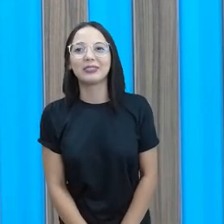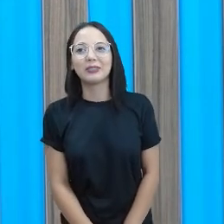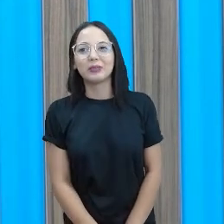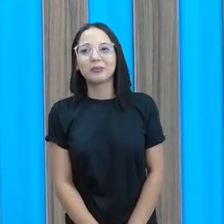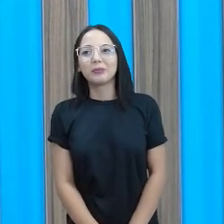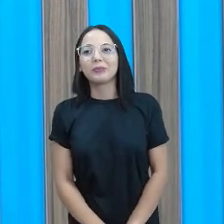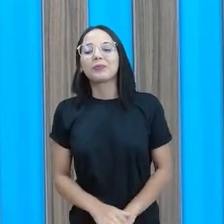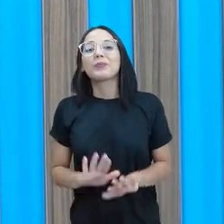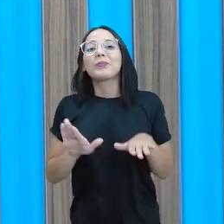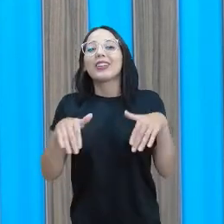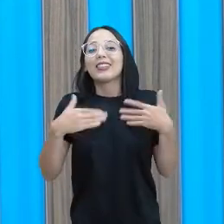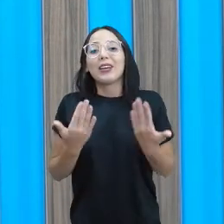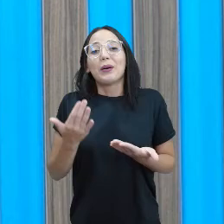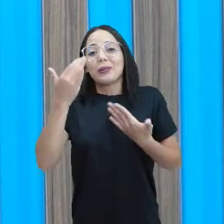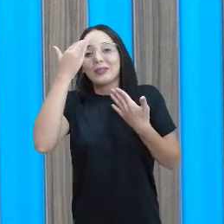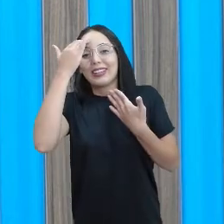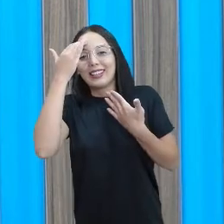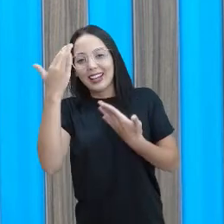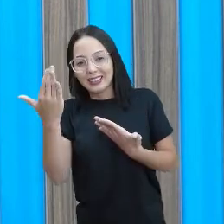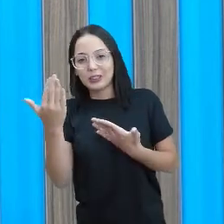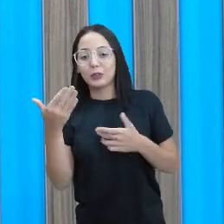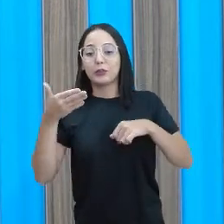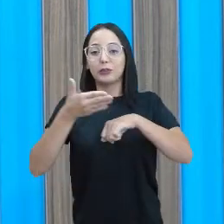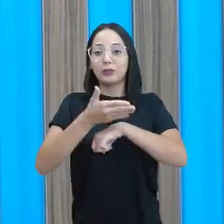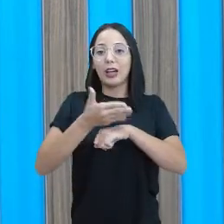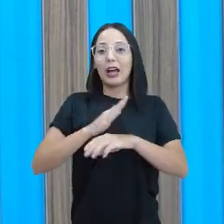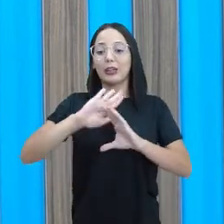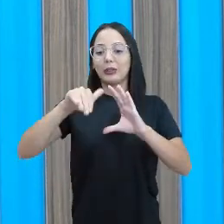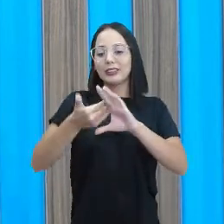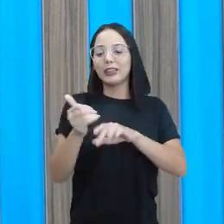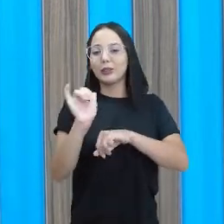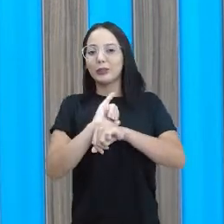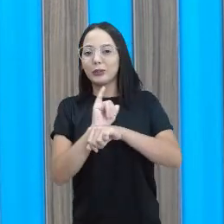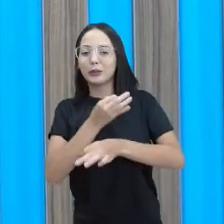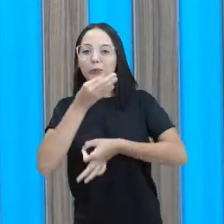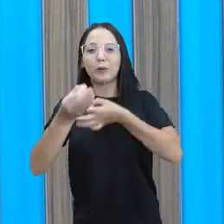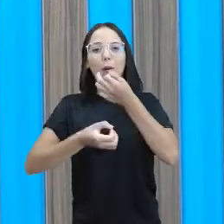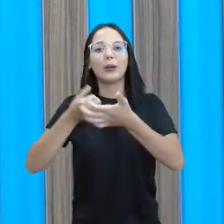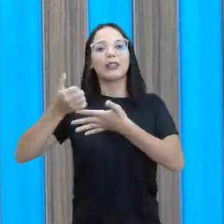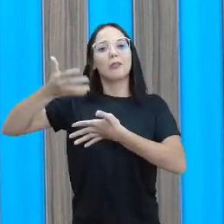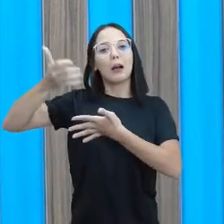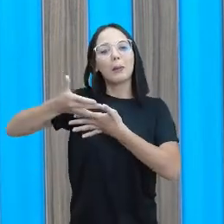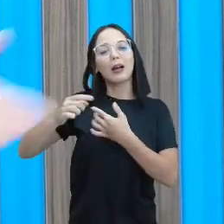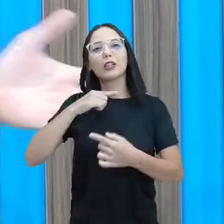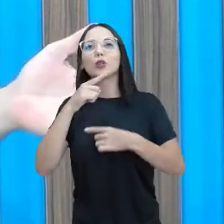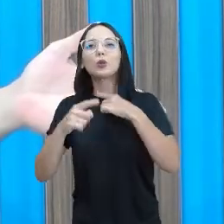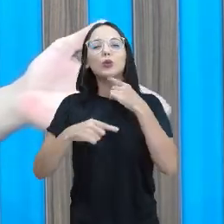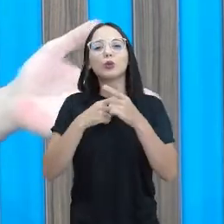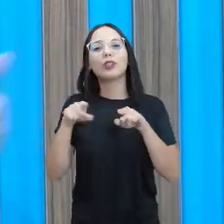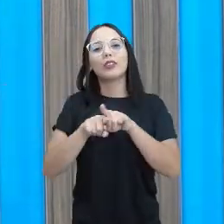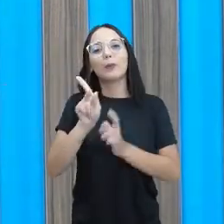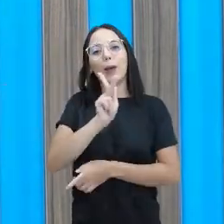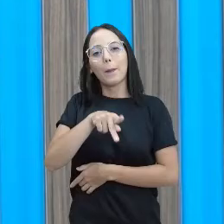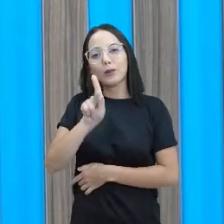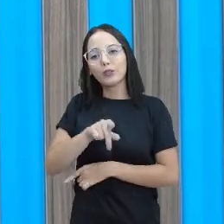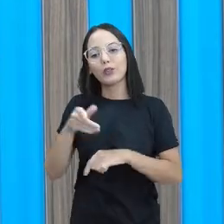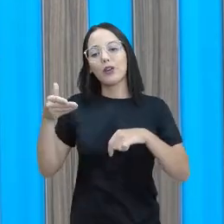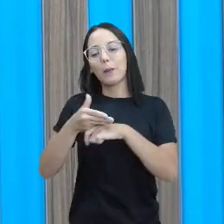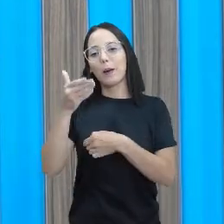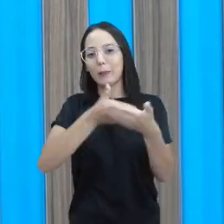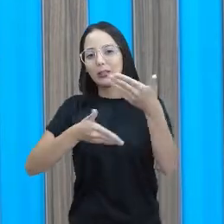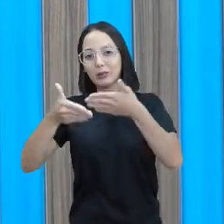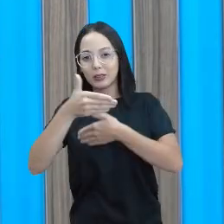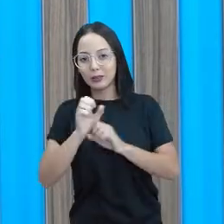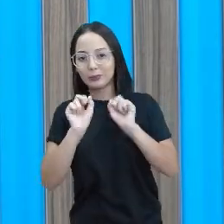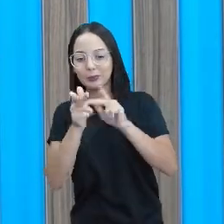Então, pessoal, muitíssimo obrigado, tá certo? Vai lá no nosso canal no YouTube, comenta, alguma dúvida, a professora Briane trouxe a participação, esse